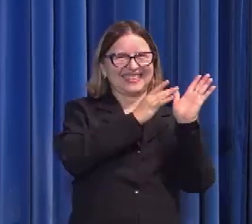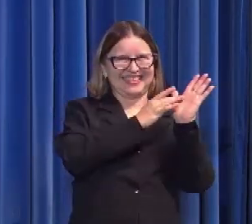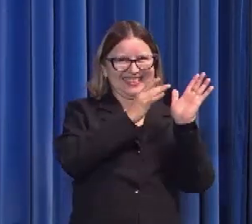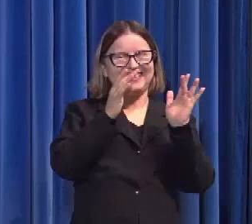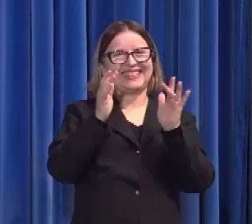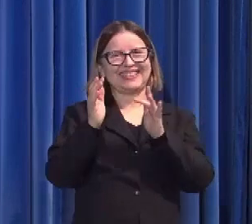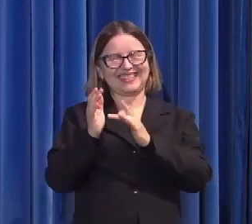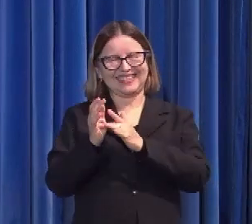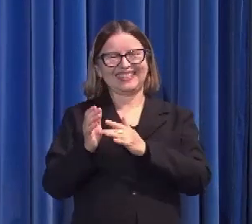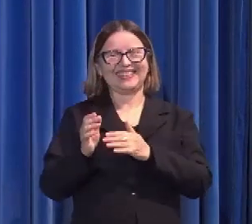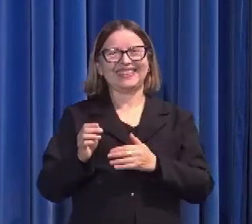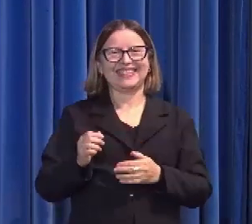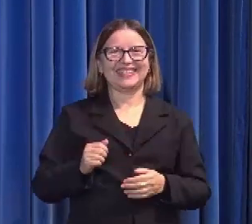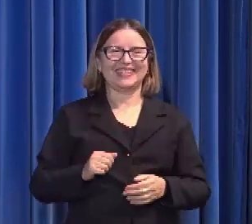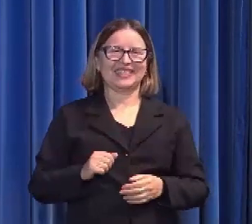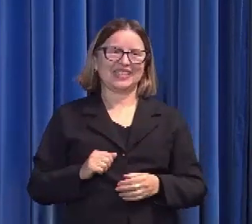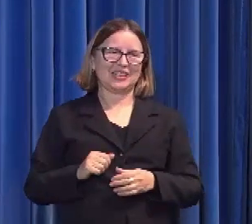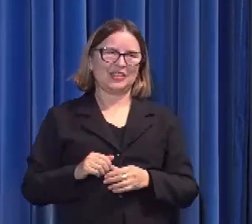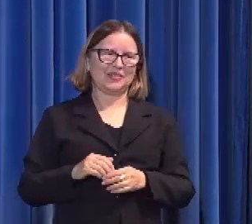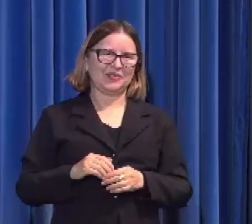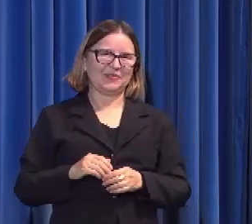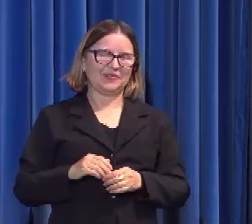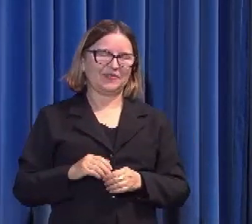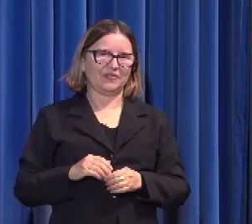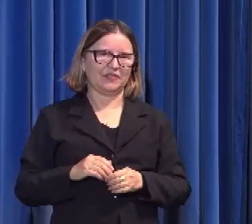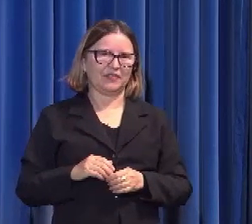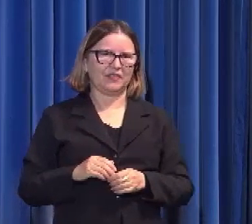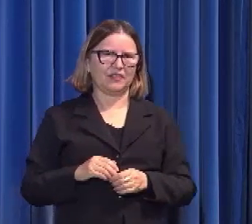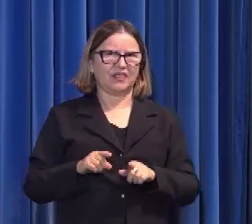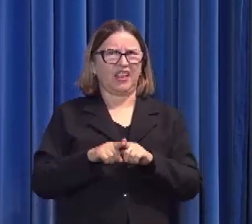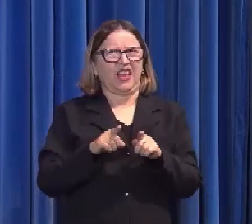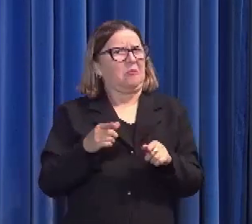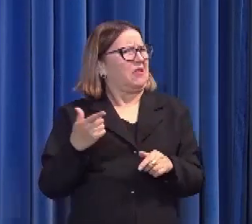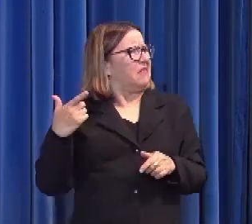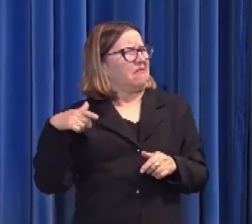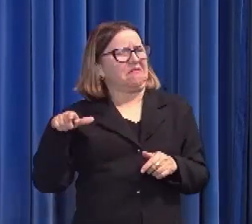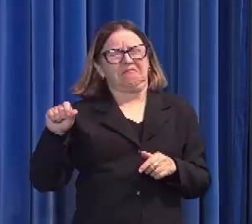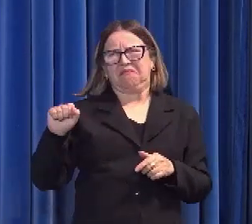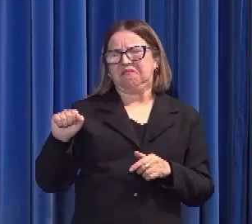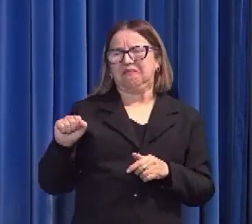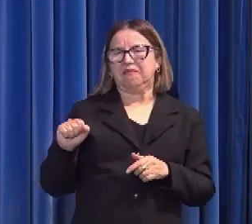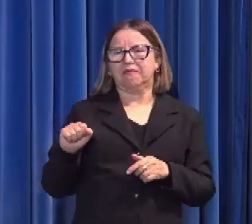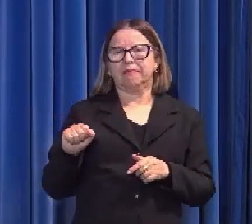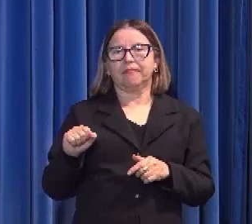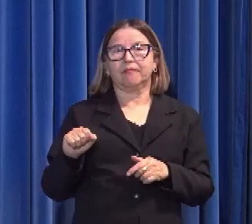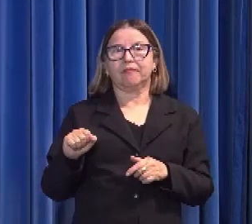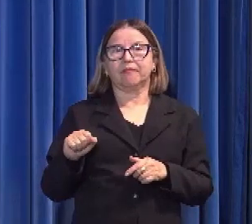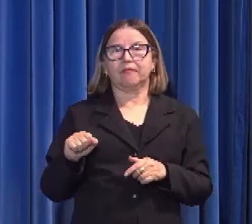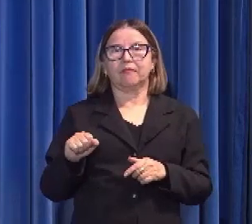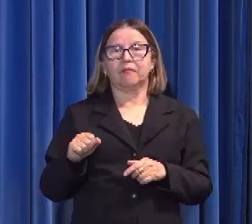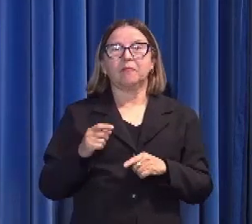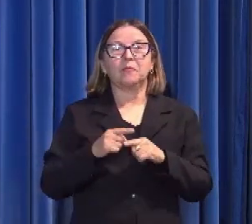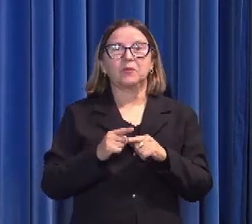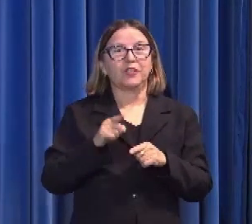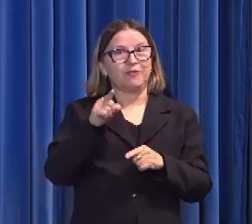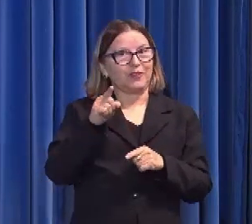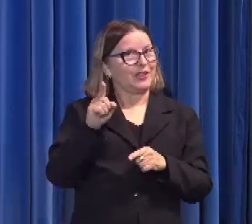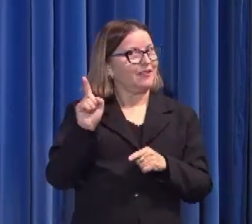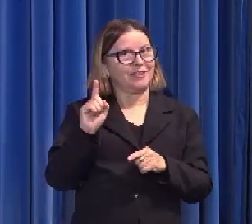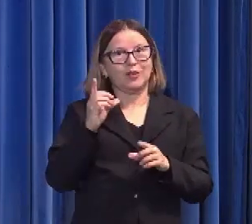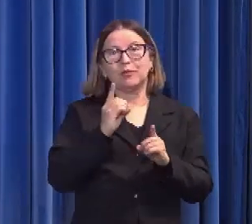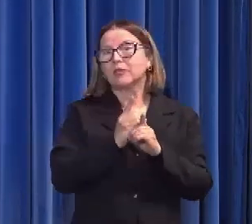a paz de Jesus ah ah mas eu não consigo Pois é é porque você não é discípulo